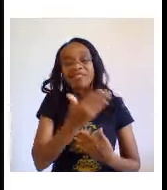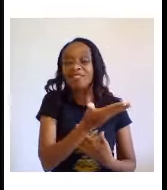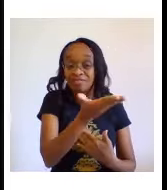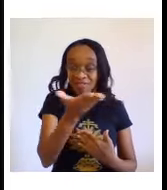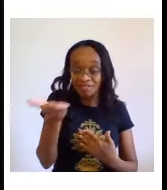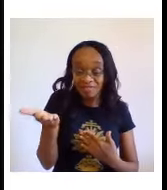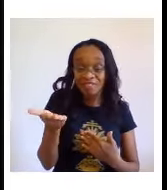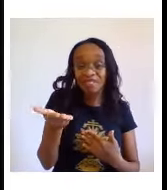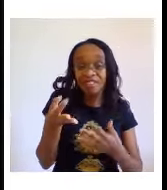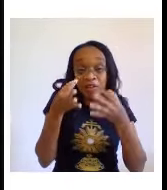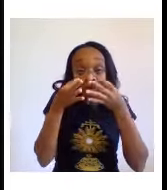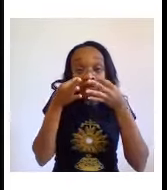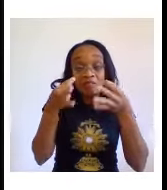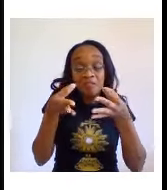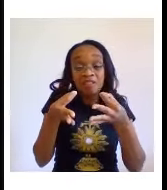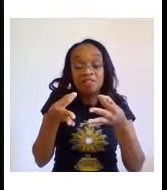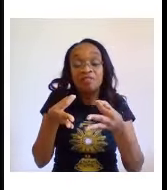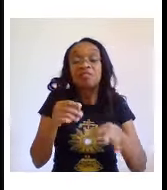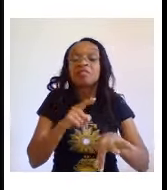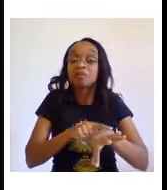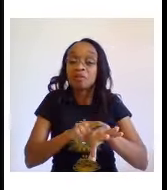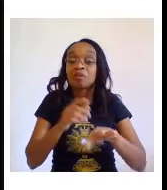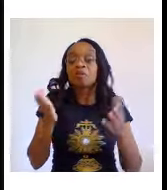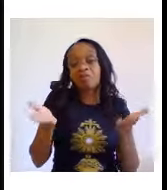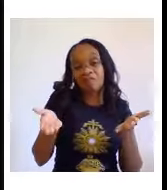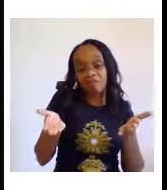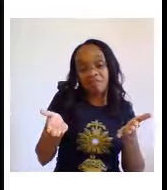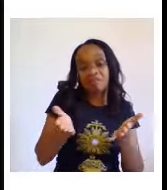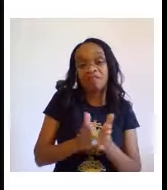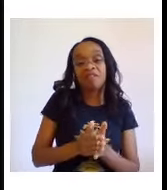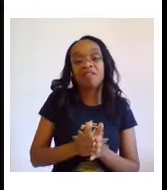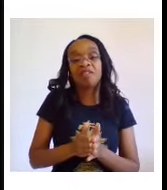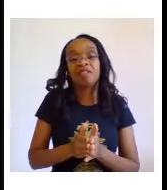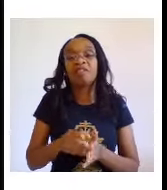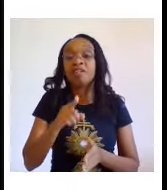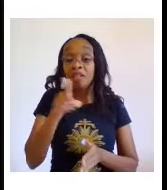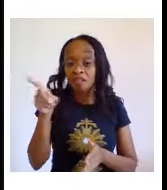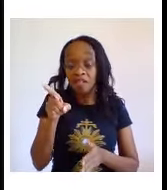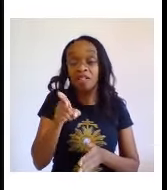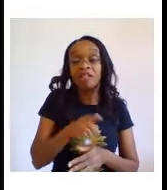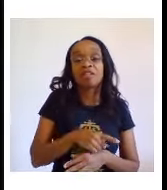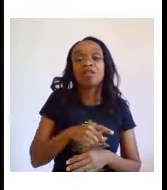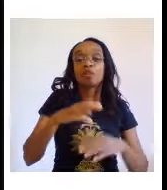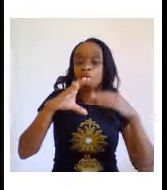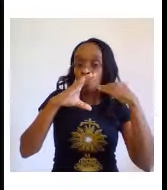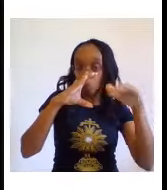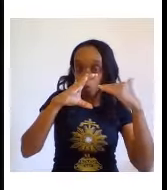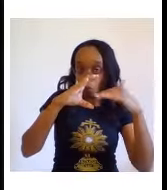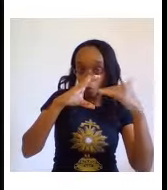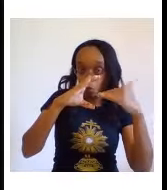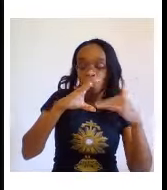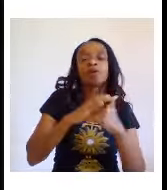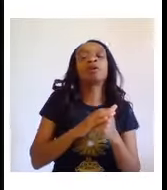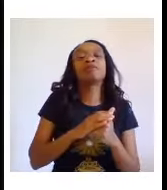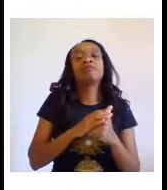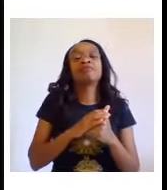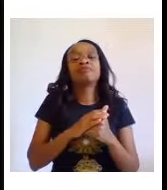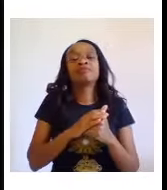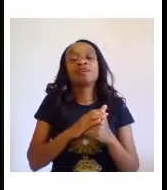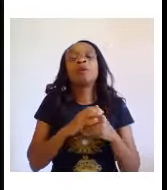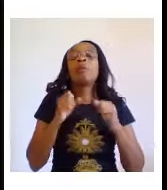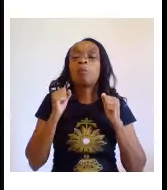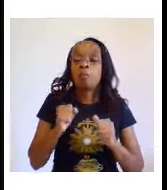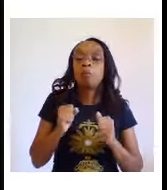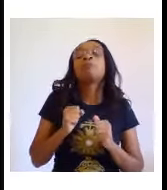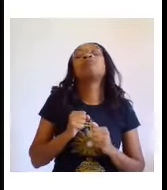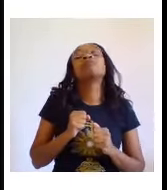sua atenção por esse momento, tenho aqui meus contatos, meu e-mail, por favor, sintam-se à vontade para